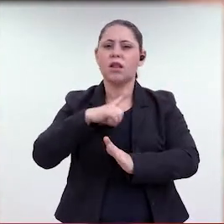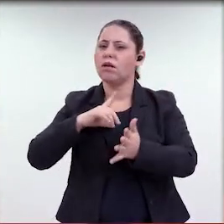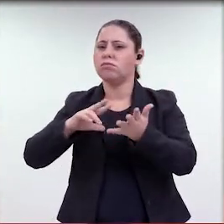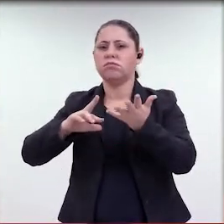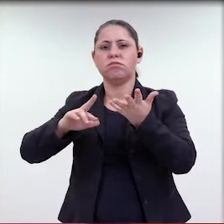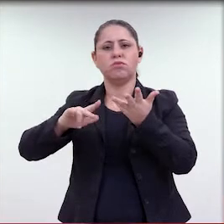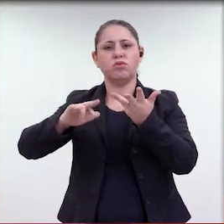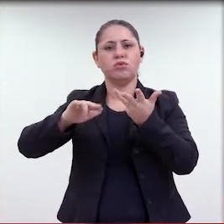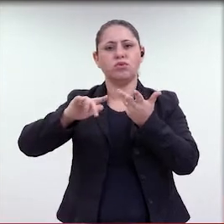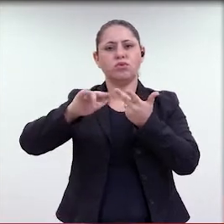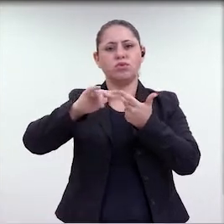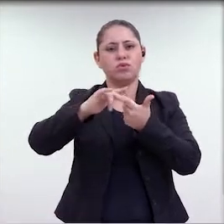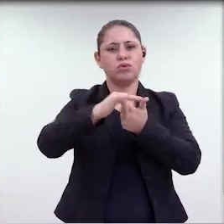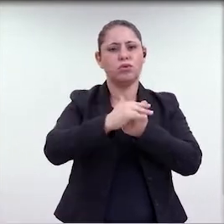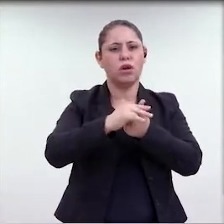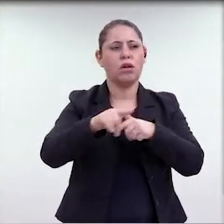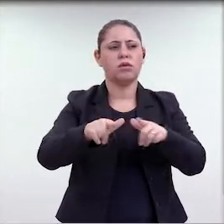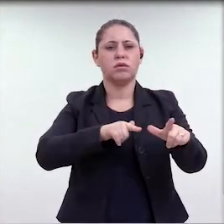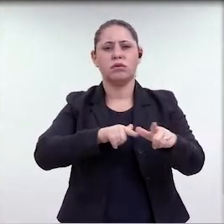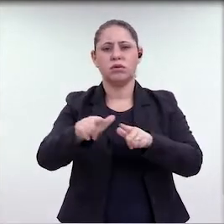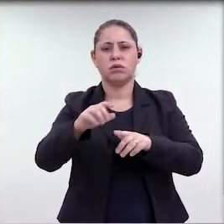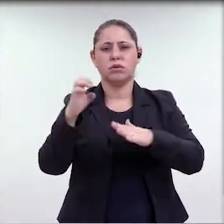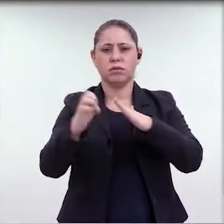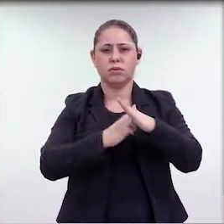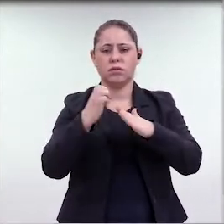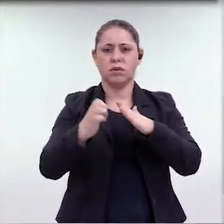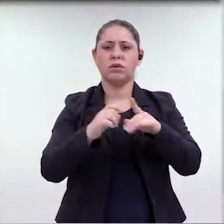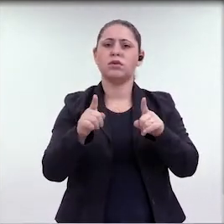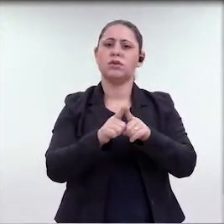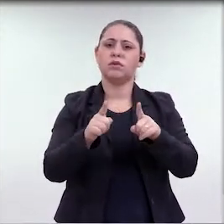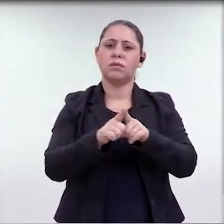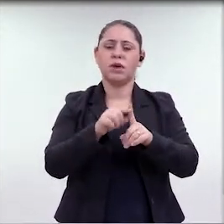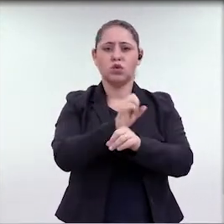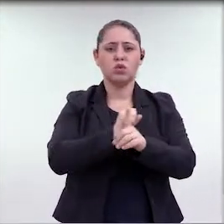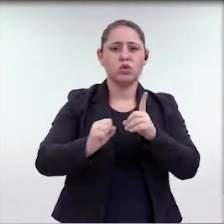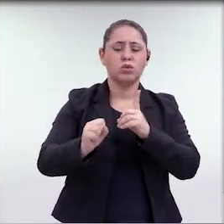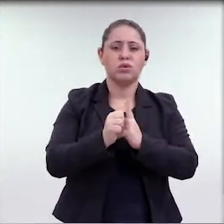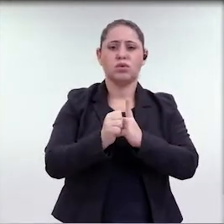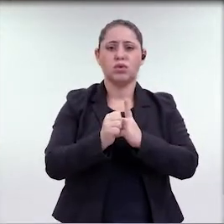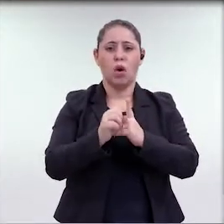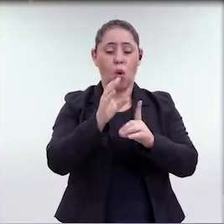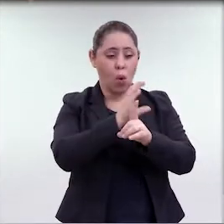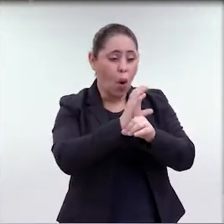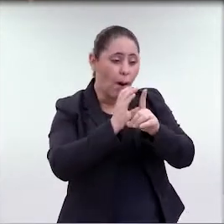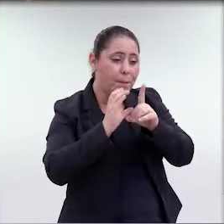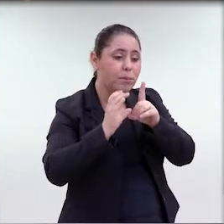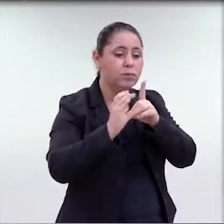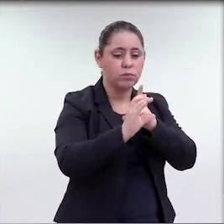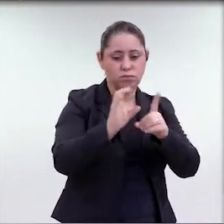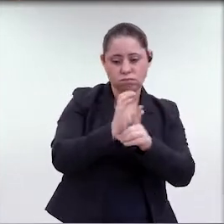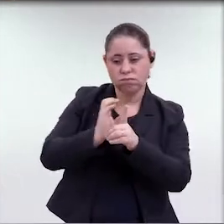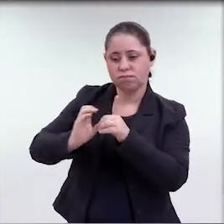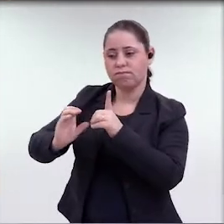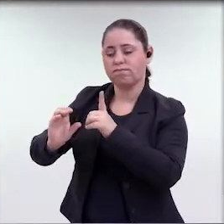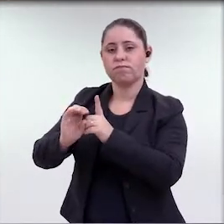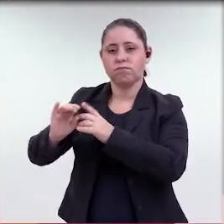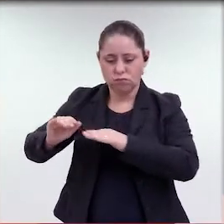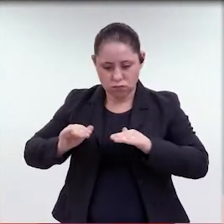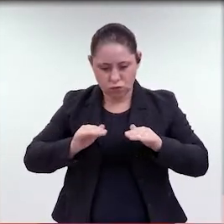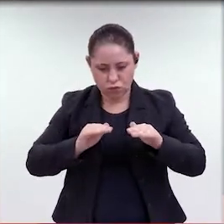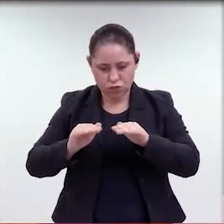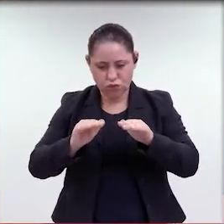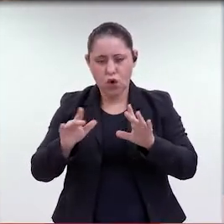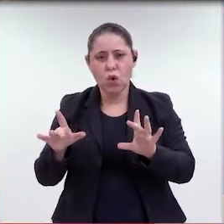tem outros, inclusive trabalhos de empresas com cunho social, em que são comunidades, né, onde as costureiras